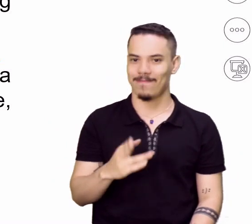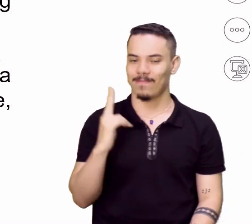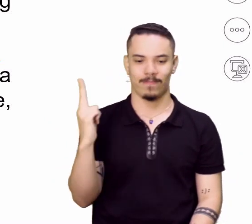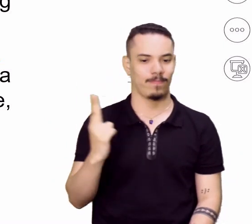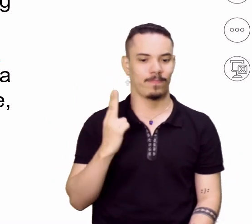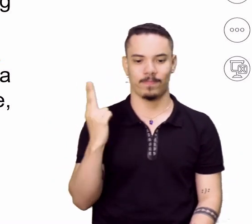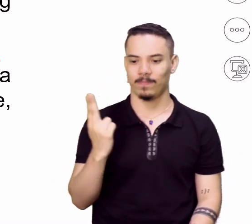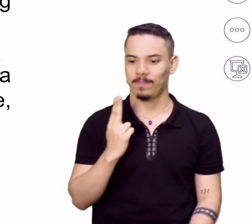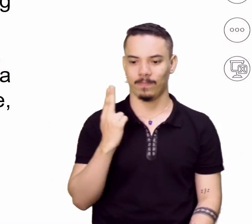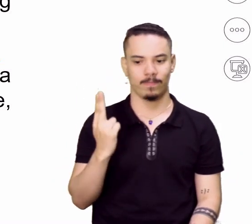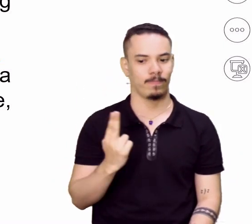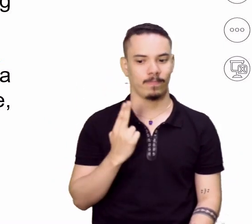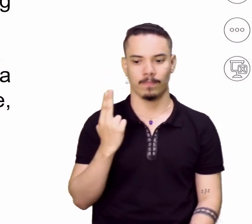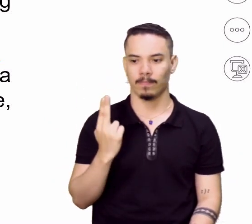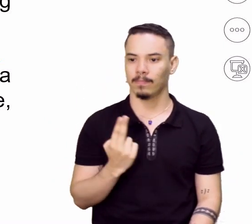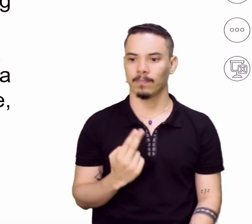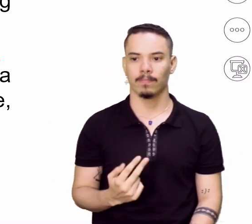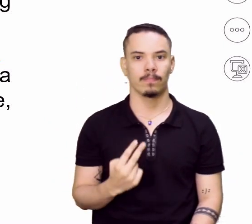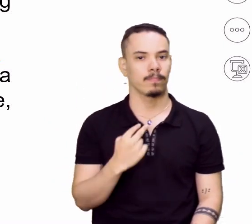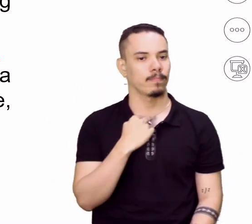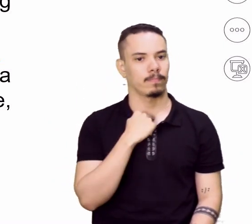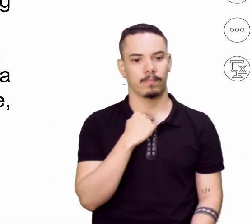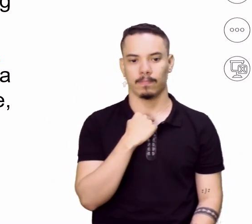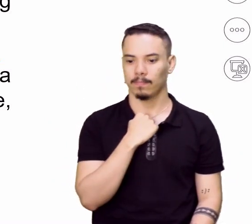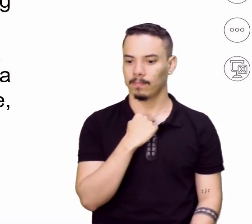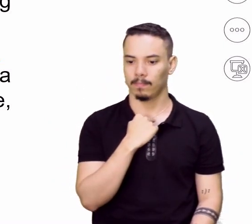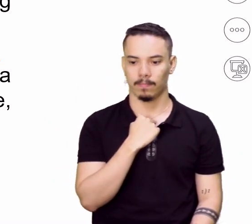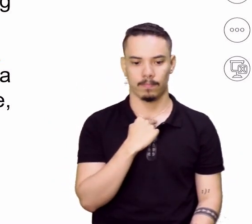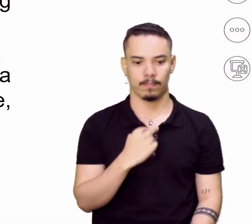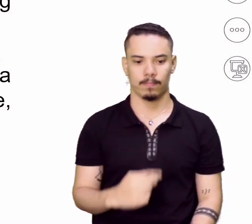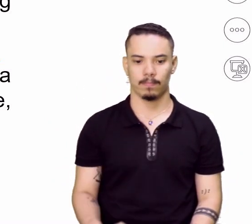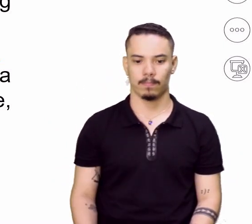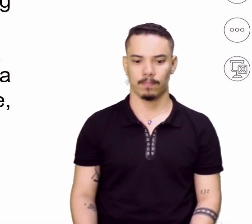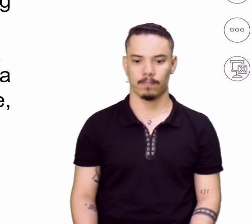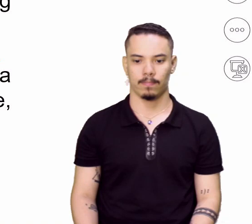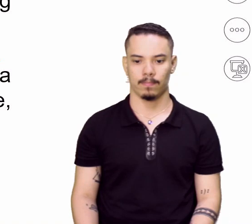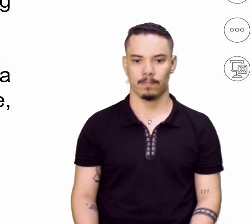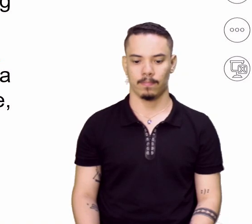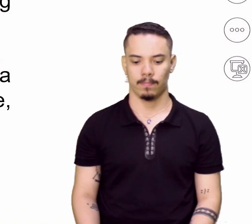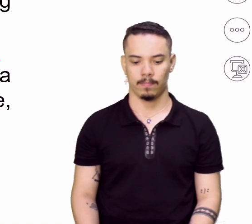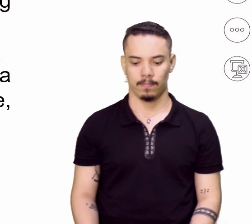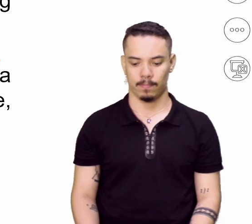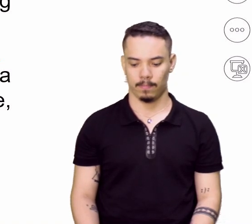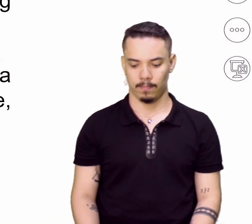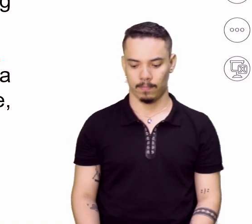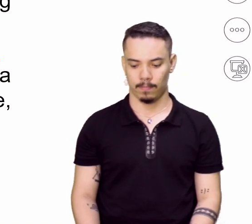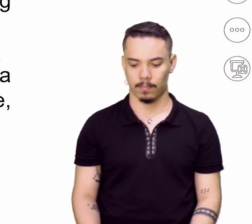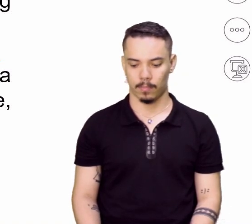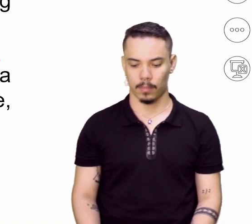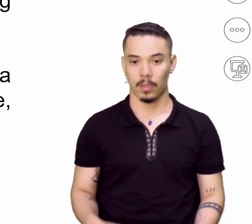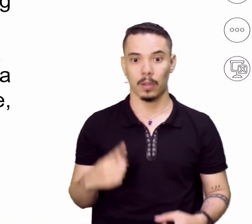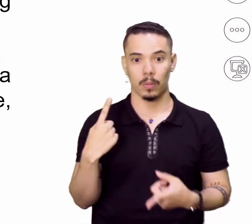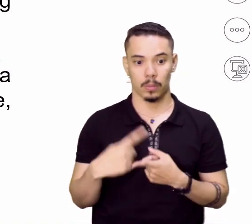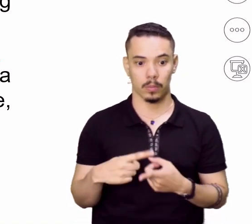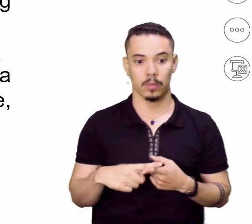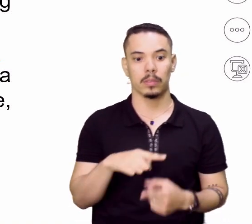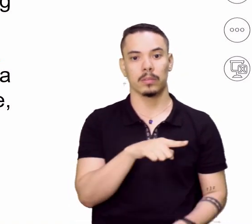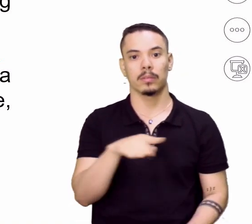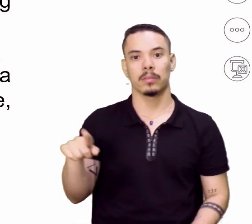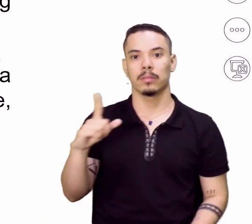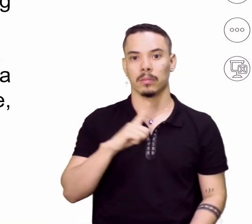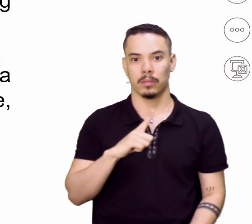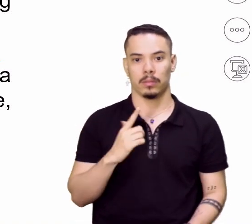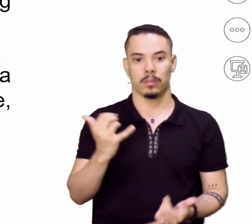Não pode acontecer isso. Nas non-defined, nessas orações que você tem aí uma informação a mais,